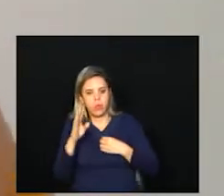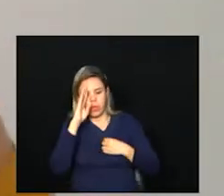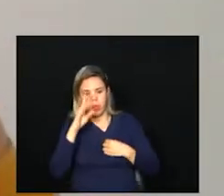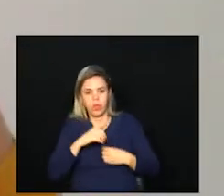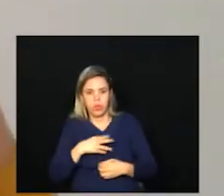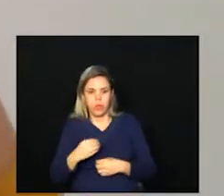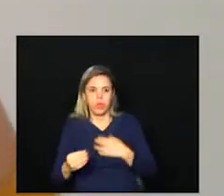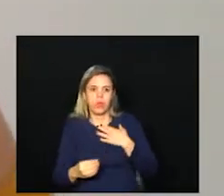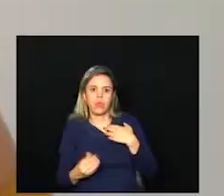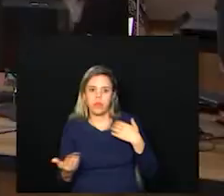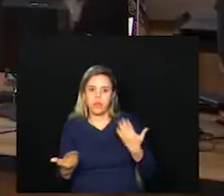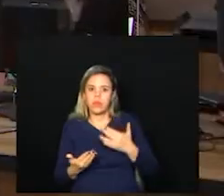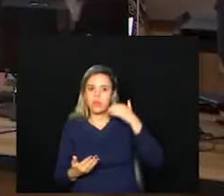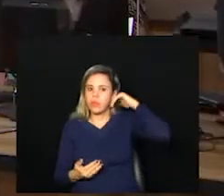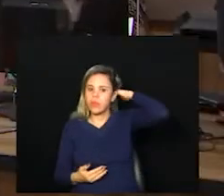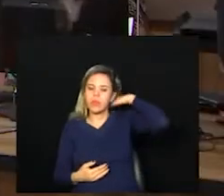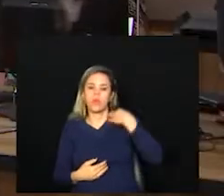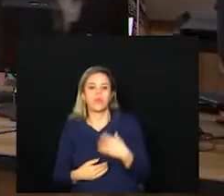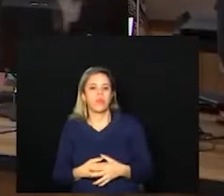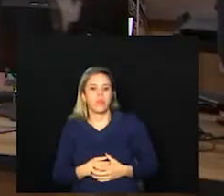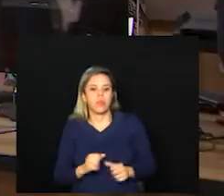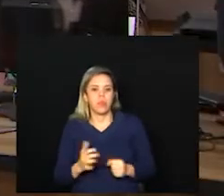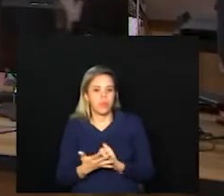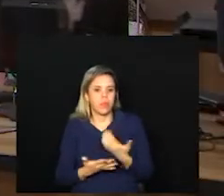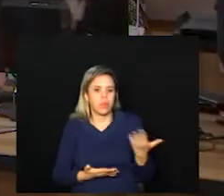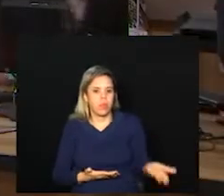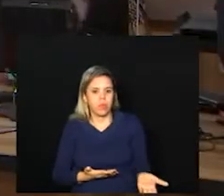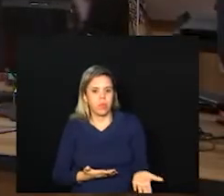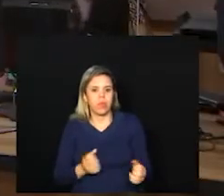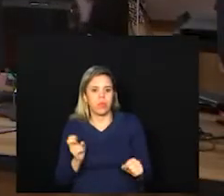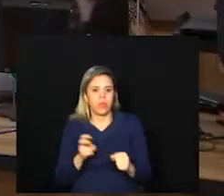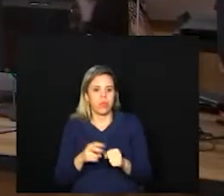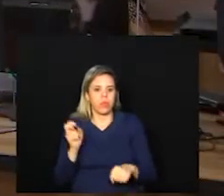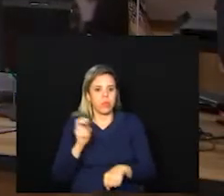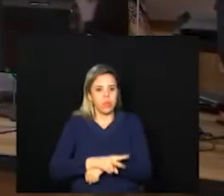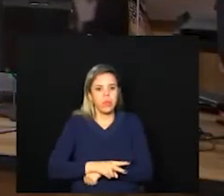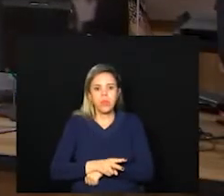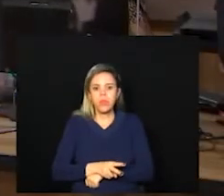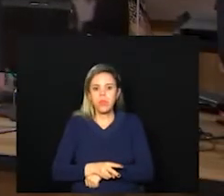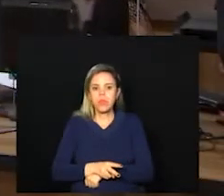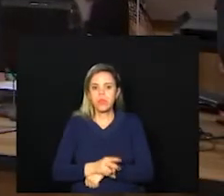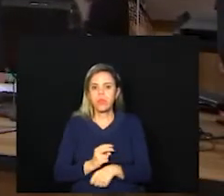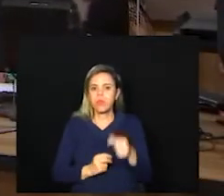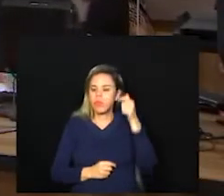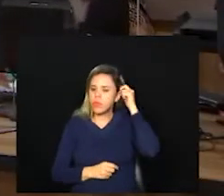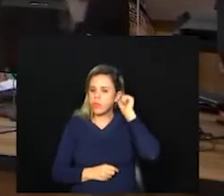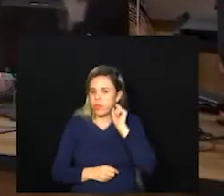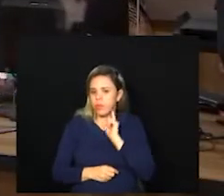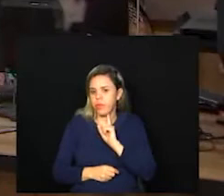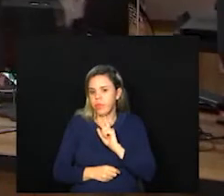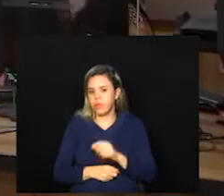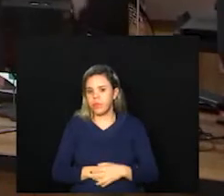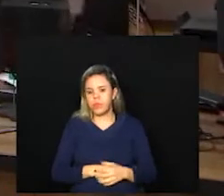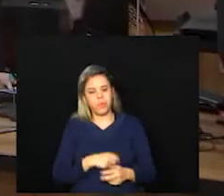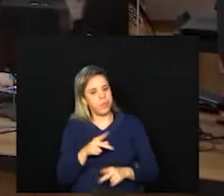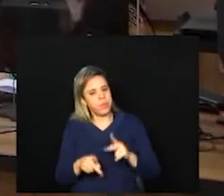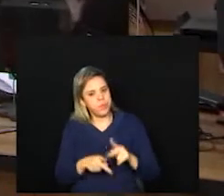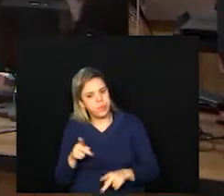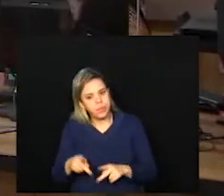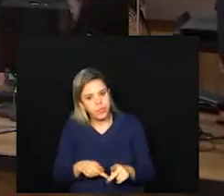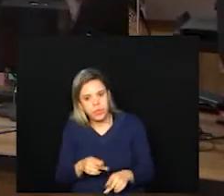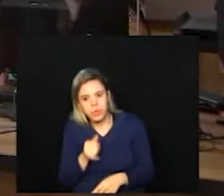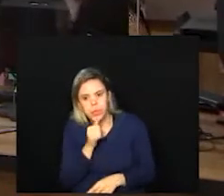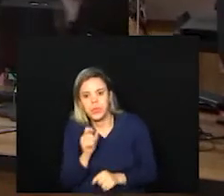ter filho hoje em dia, né? O fato da pandemia, né, desse vírus, ele envolveu assim as pessoas de uma